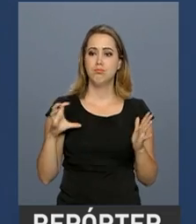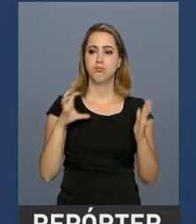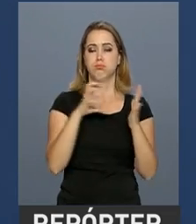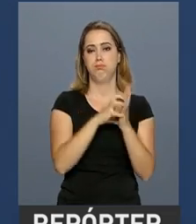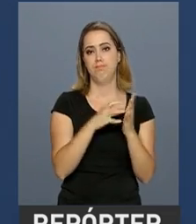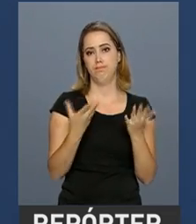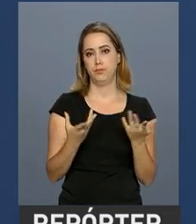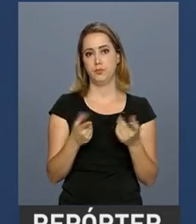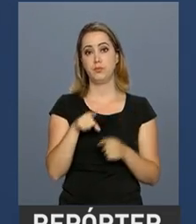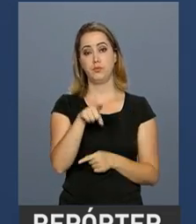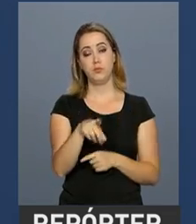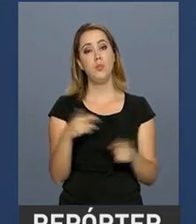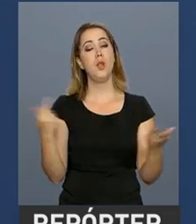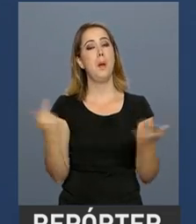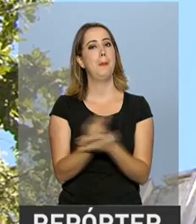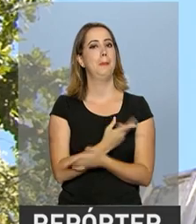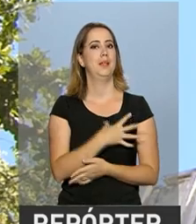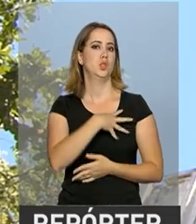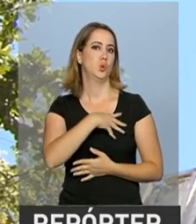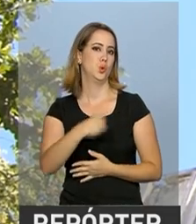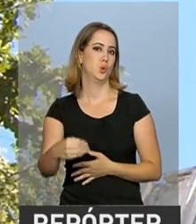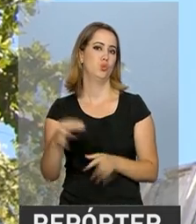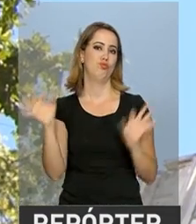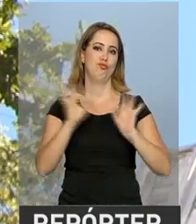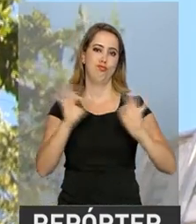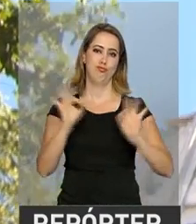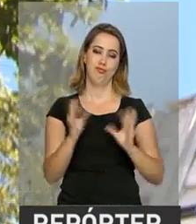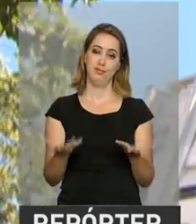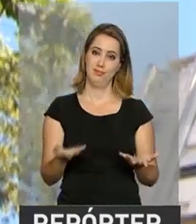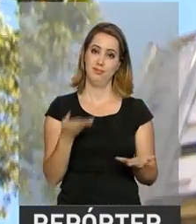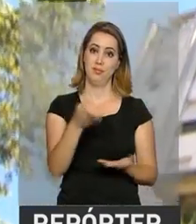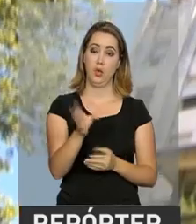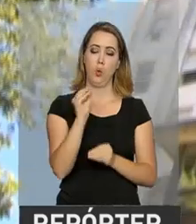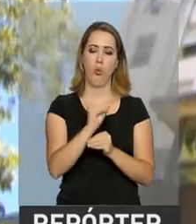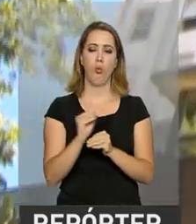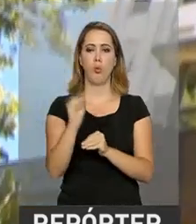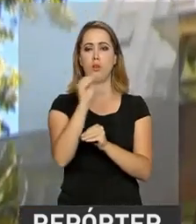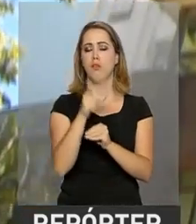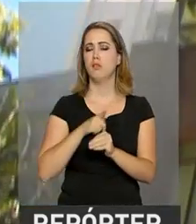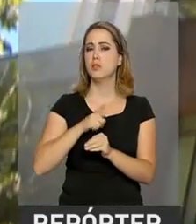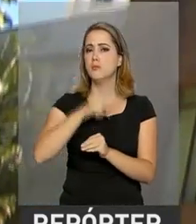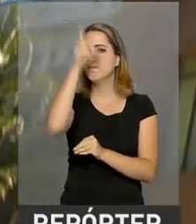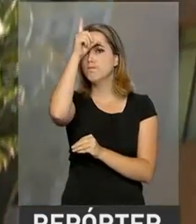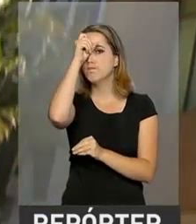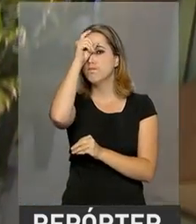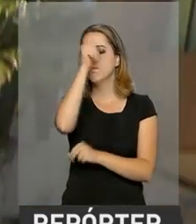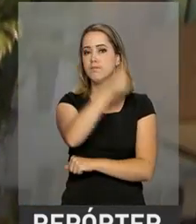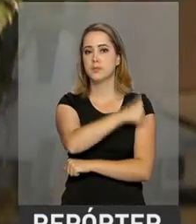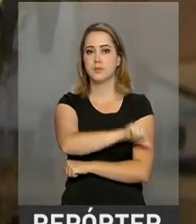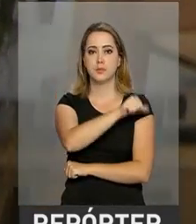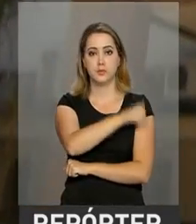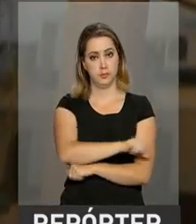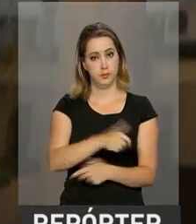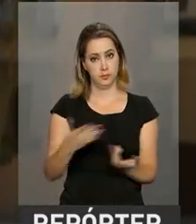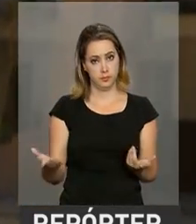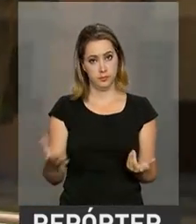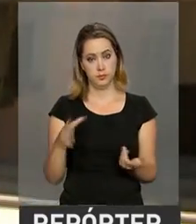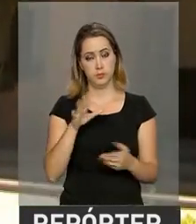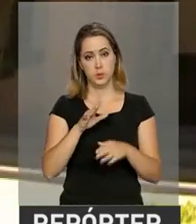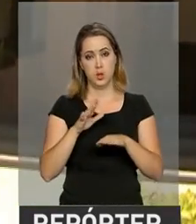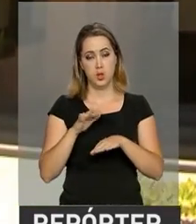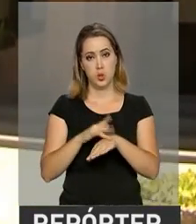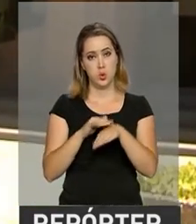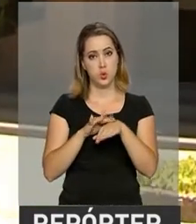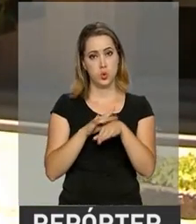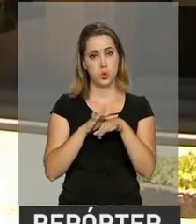Luana temia não aconteceu foi graças ao tratamento que mãe e filho receberam pela equipe do serviço de doenças